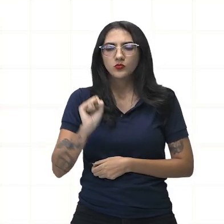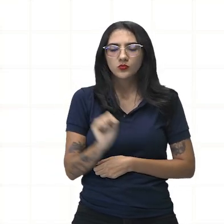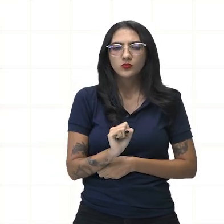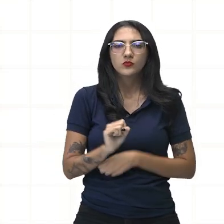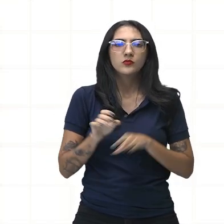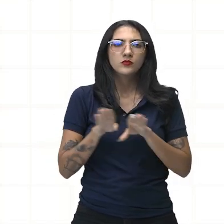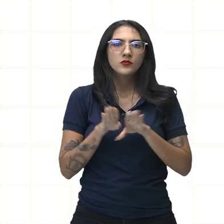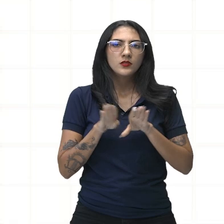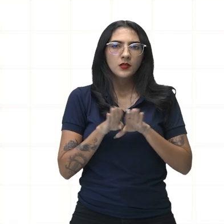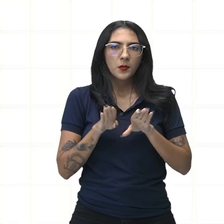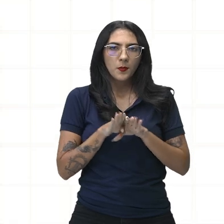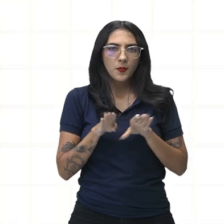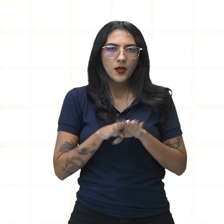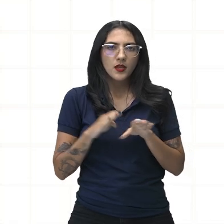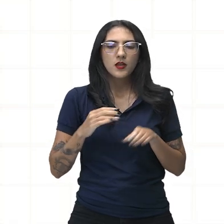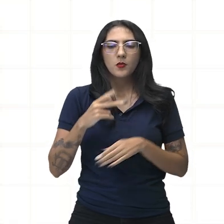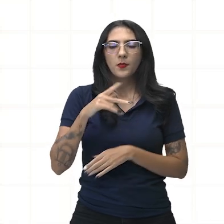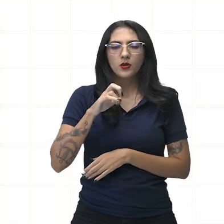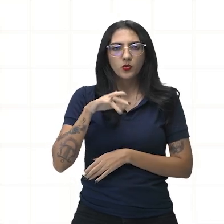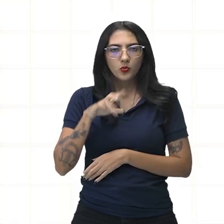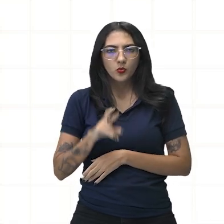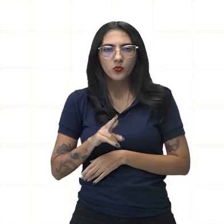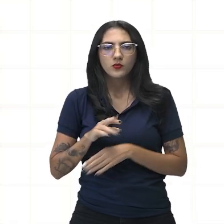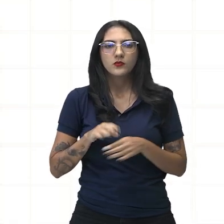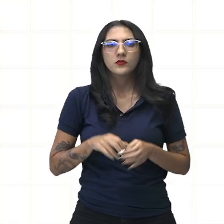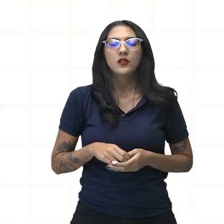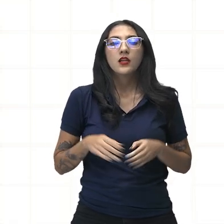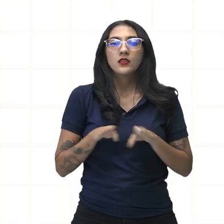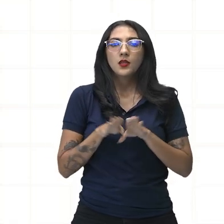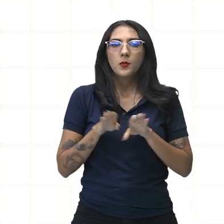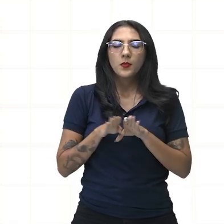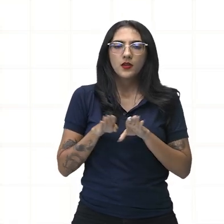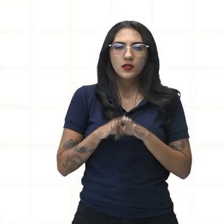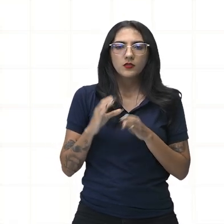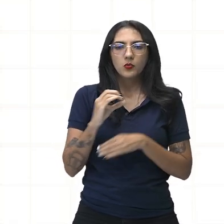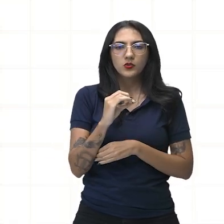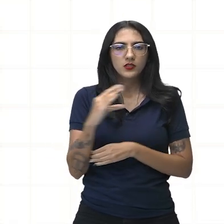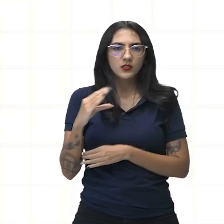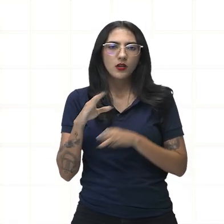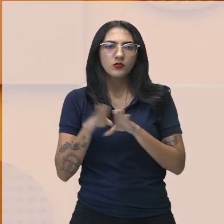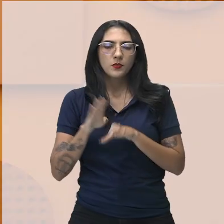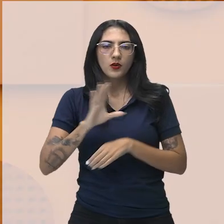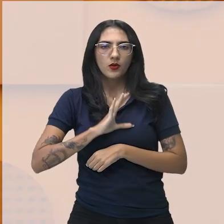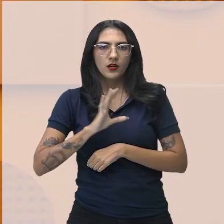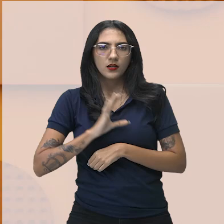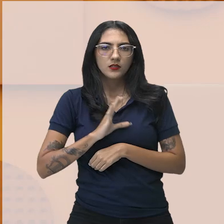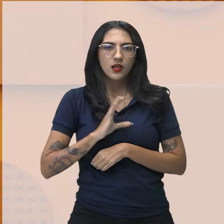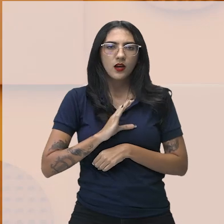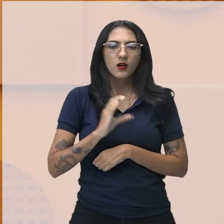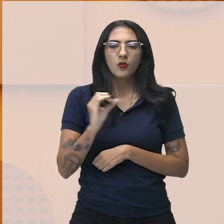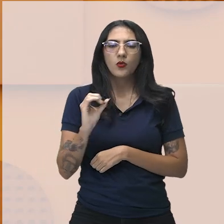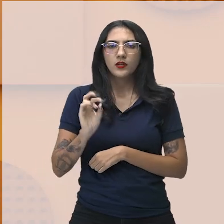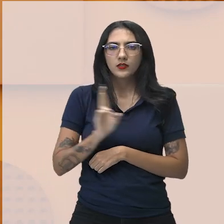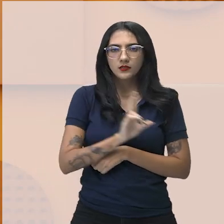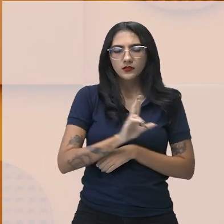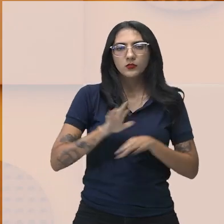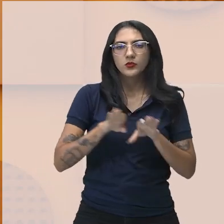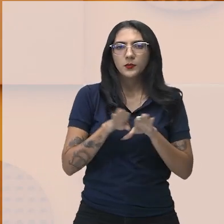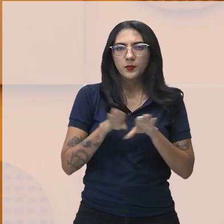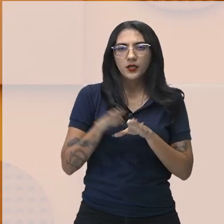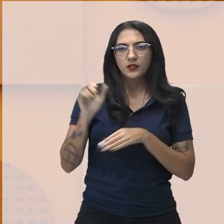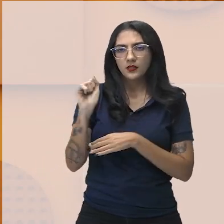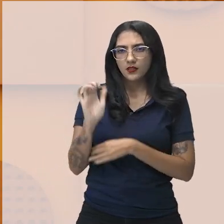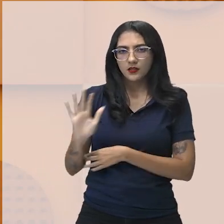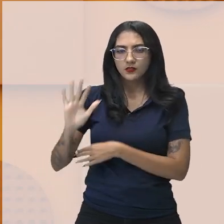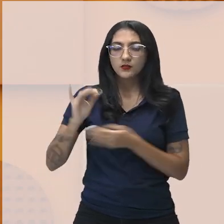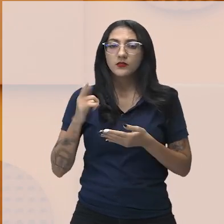hemisfério sul, como é o caso do Chile, por exemplo, do hemisfério ocidental, como é o caso do Canadá, oriental, dos países ali da Ásia.